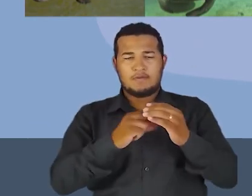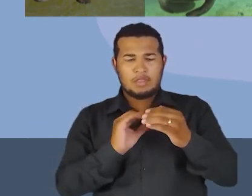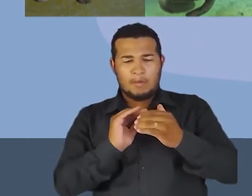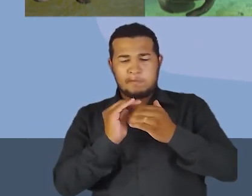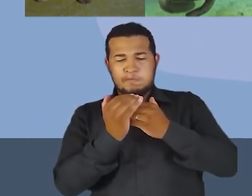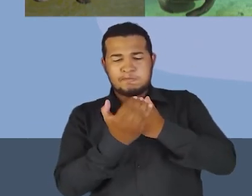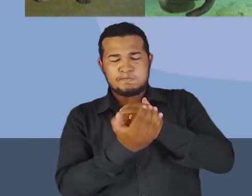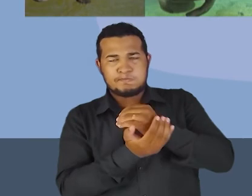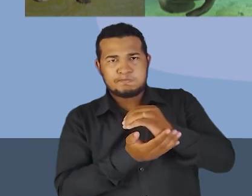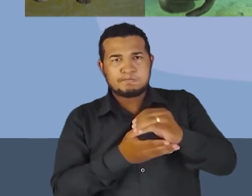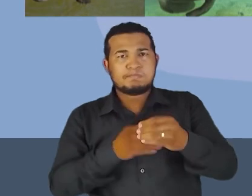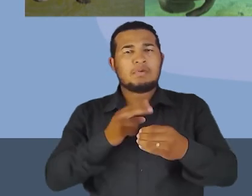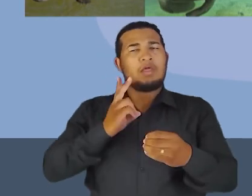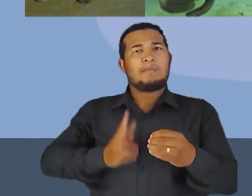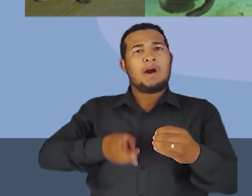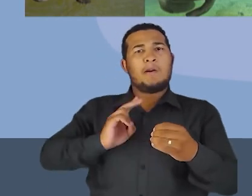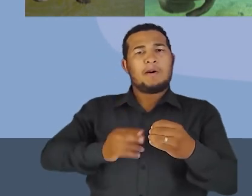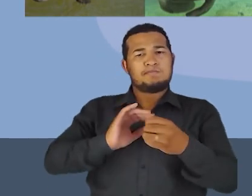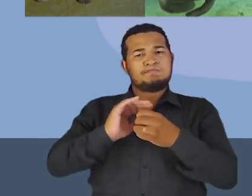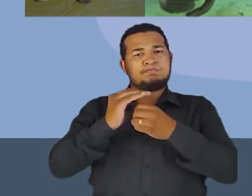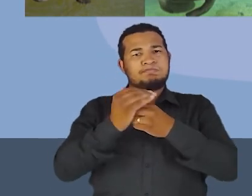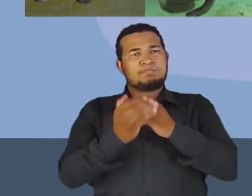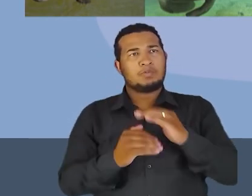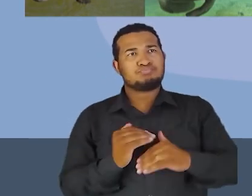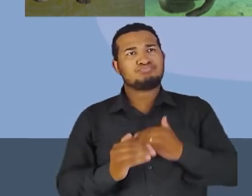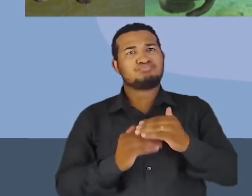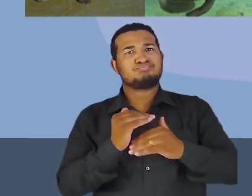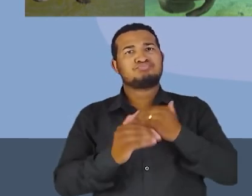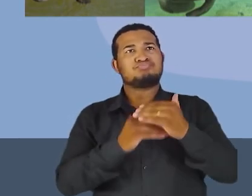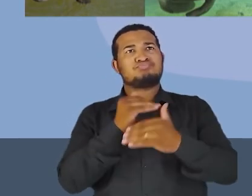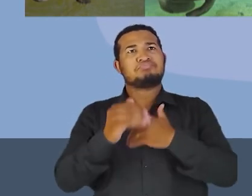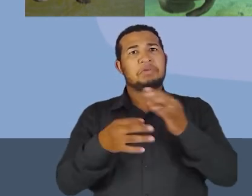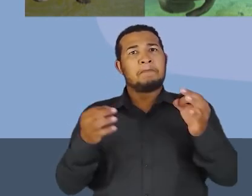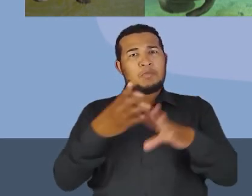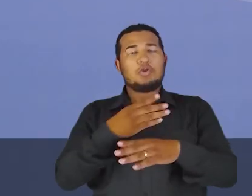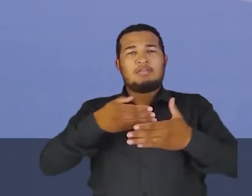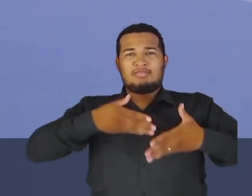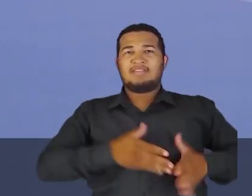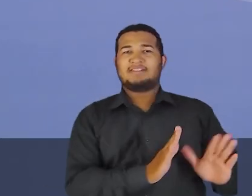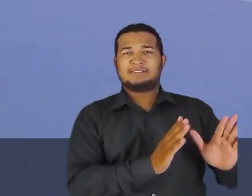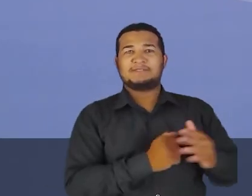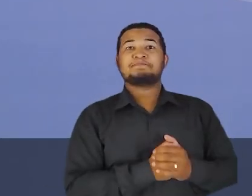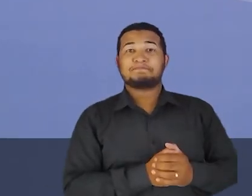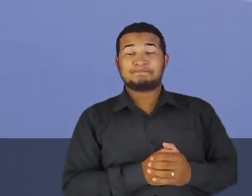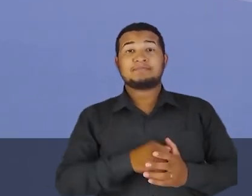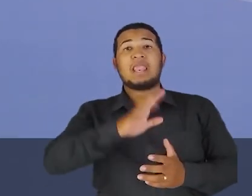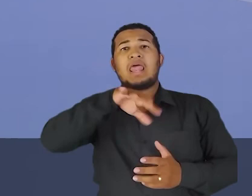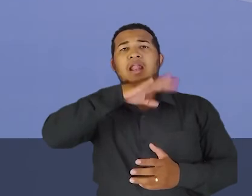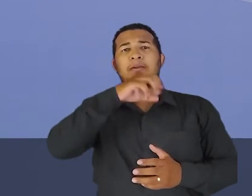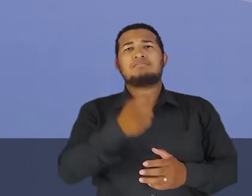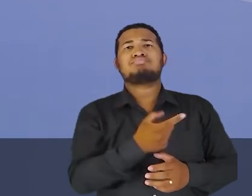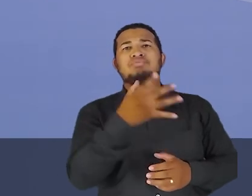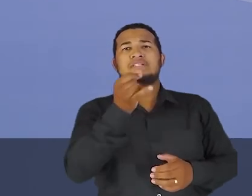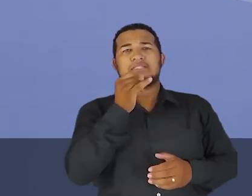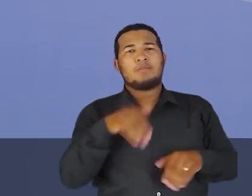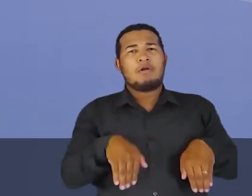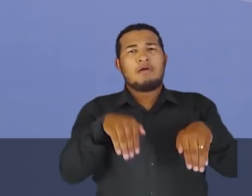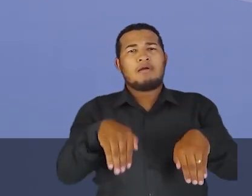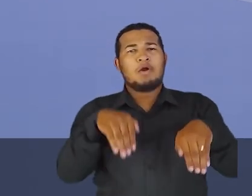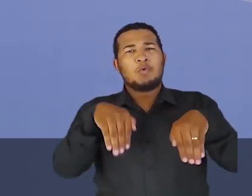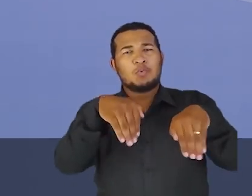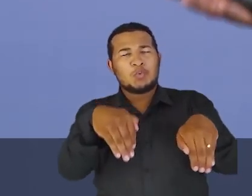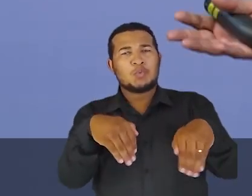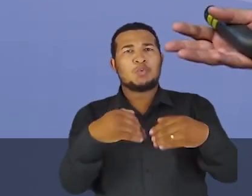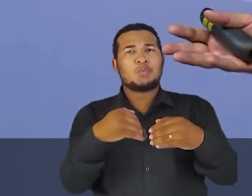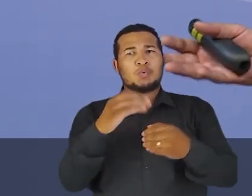vai permanecer ali dentro, né, e terminar o seu desenvolvimento embrionário. Então volta para cá. Muitos animais, como o canguru, coala